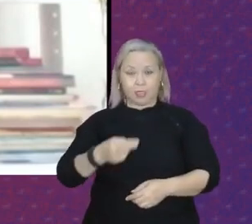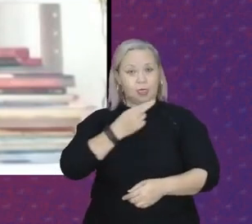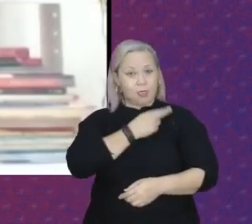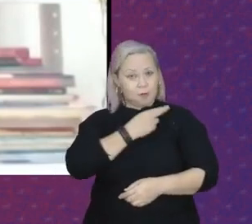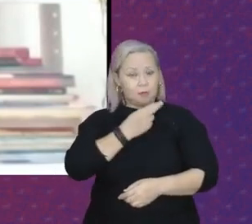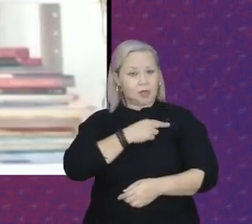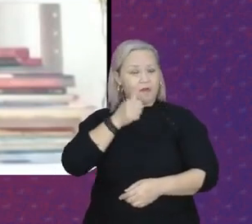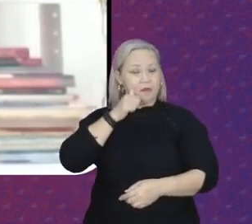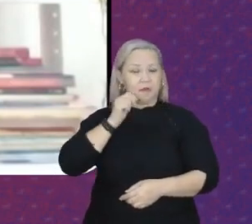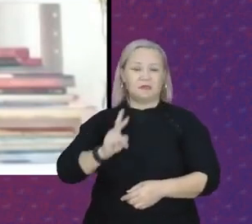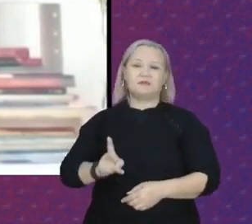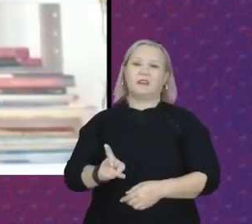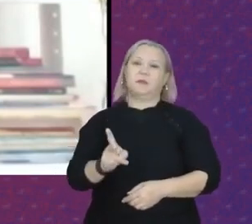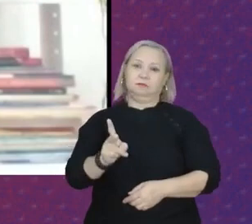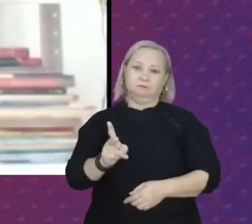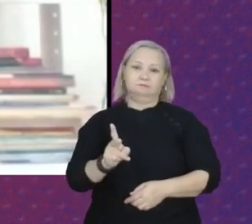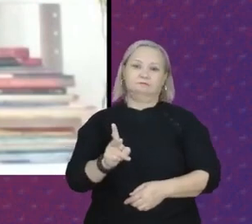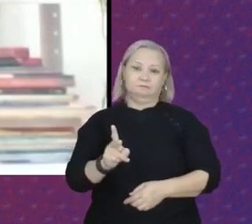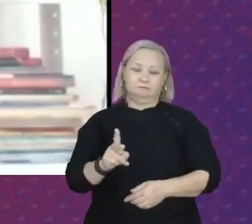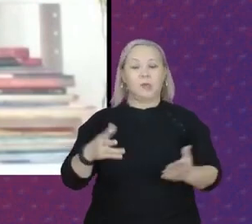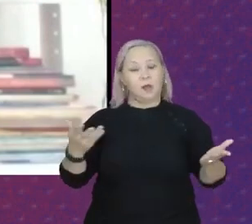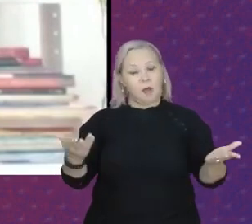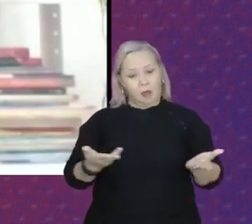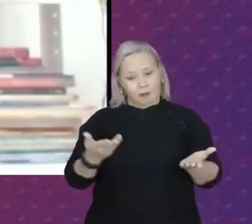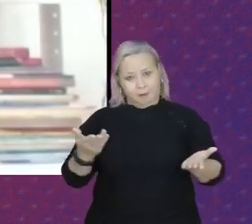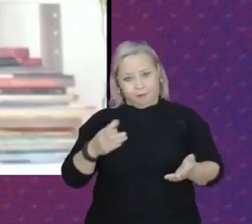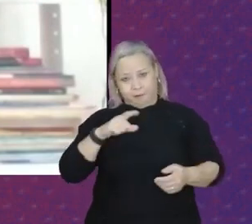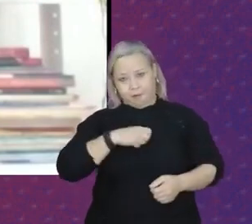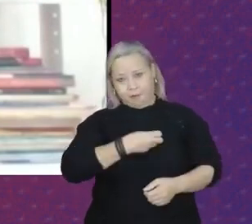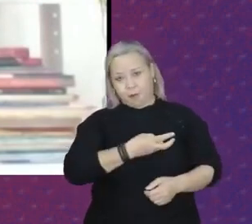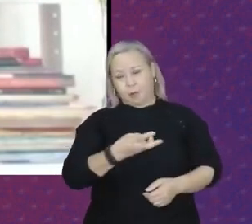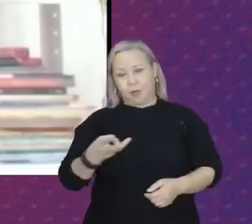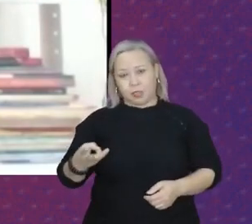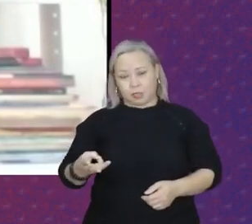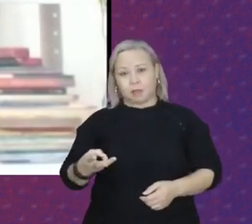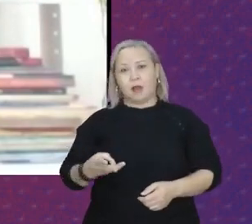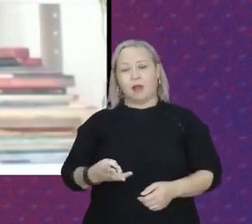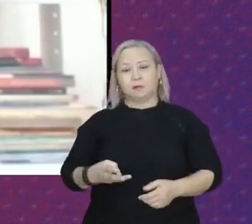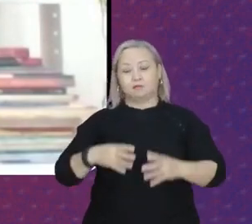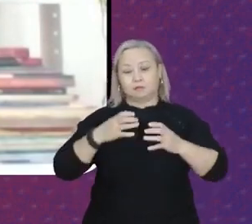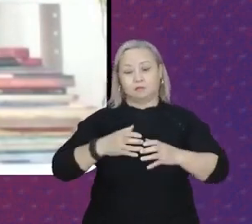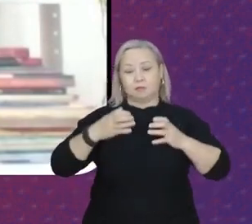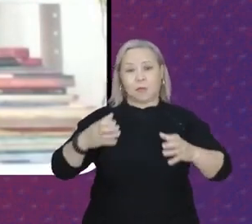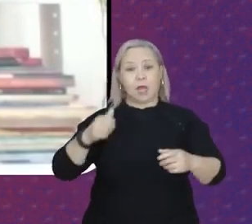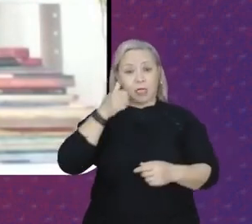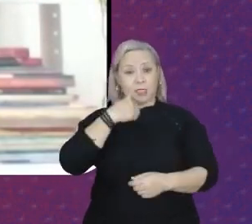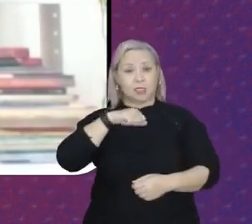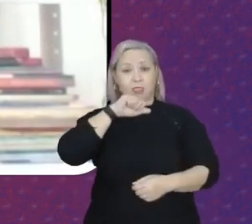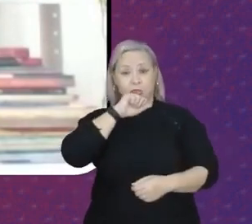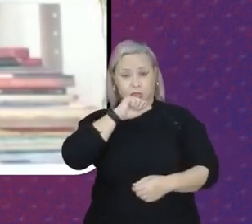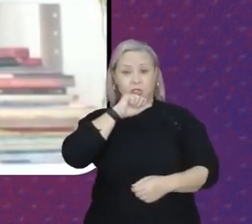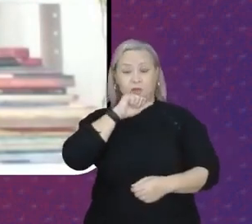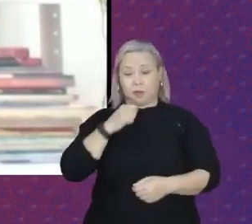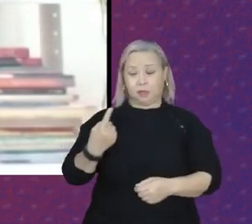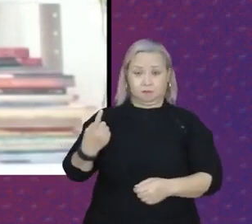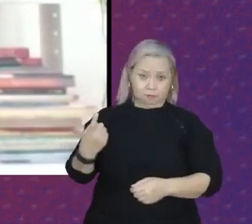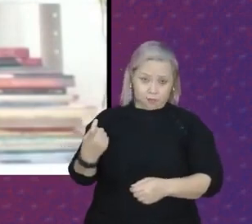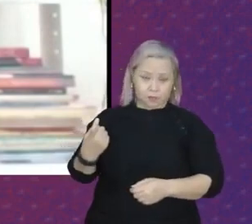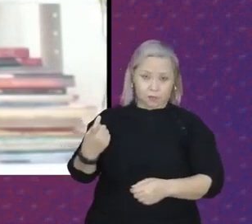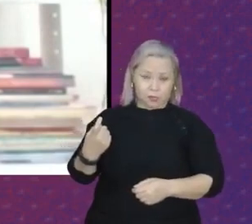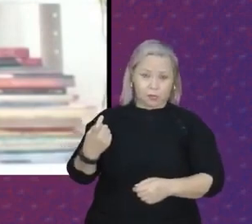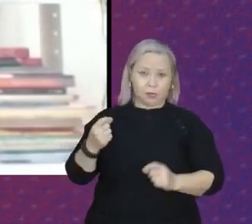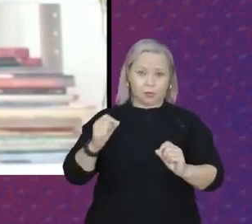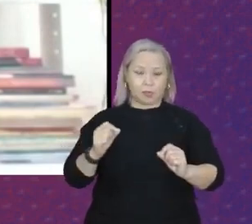responsabilidade feminina, e hoje nós temos uma quantidade cada vez maior de mães solo no Brasil,